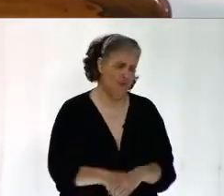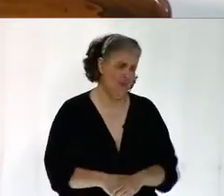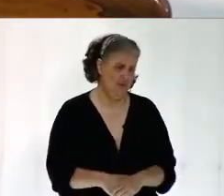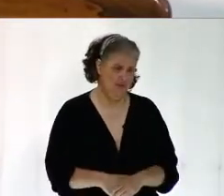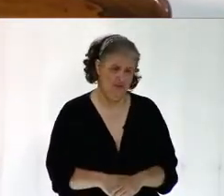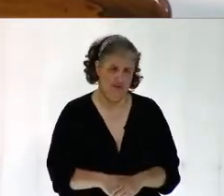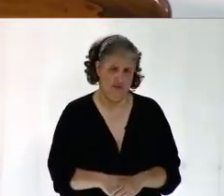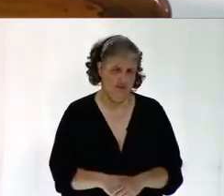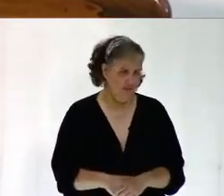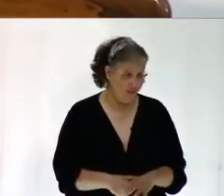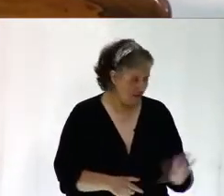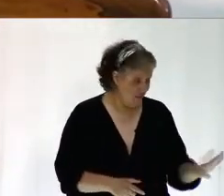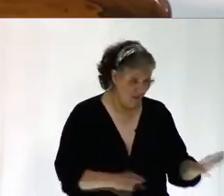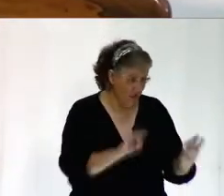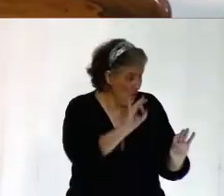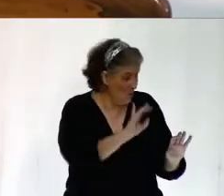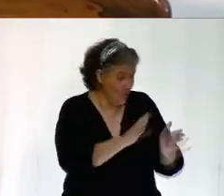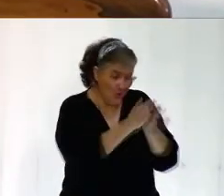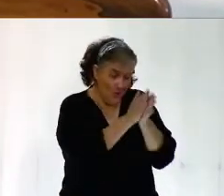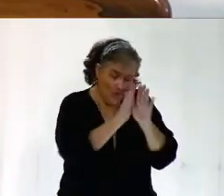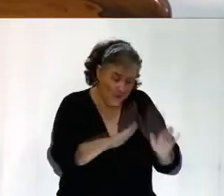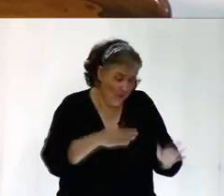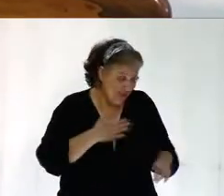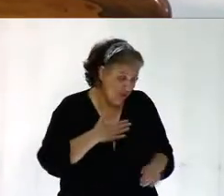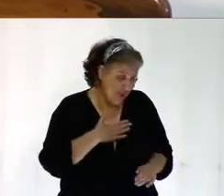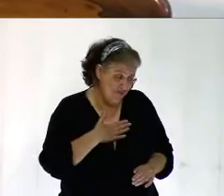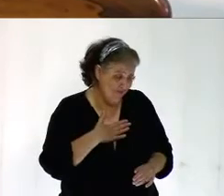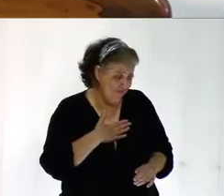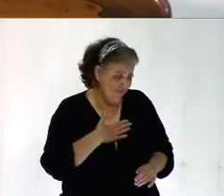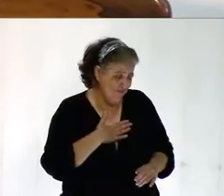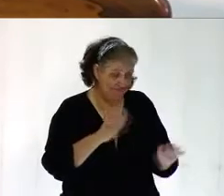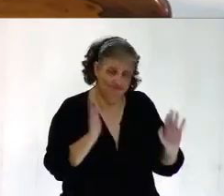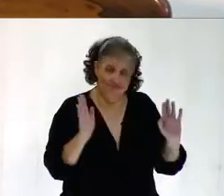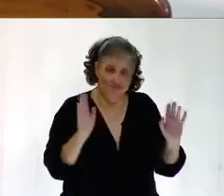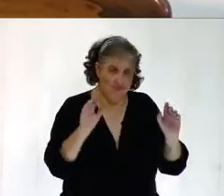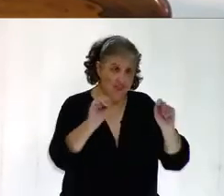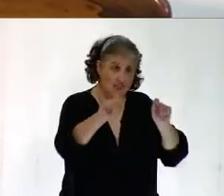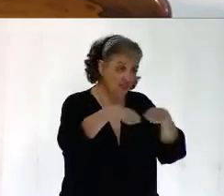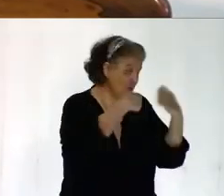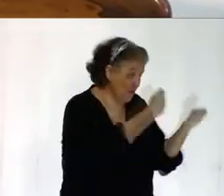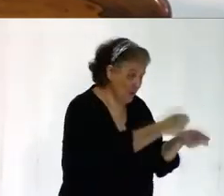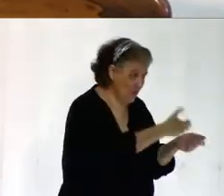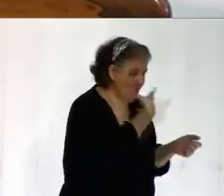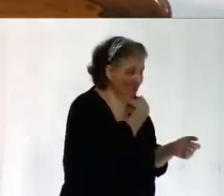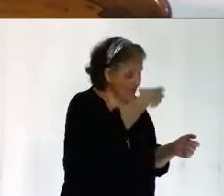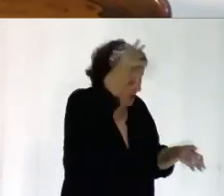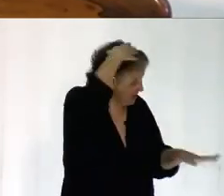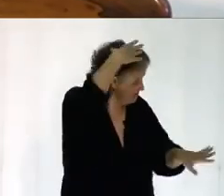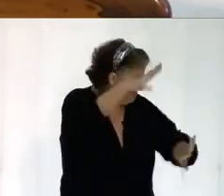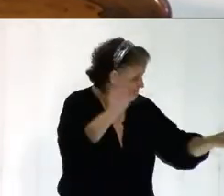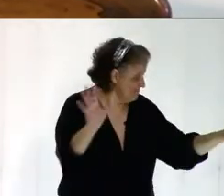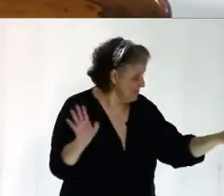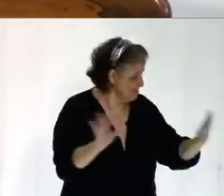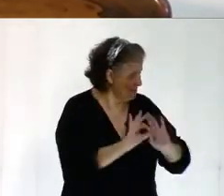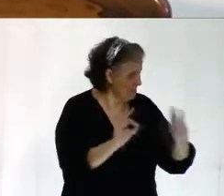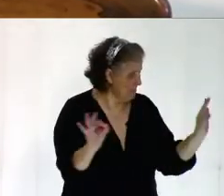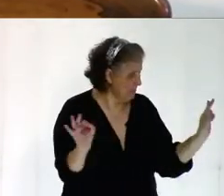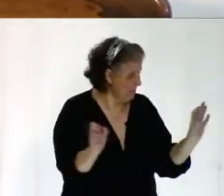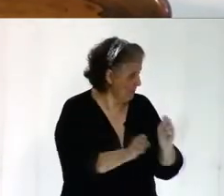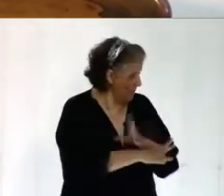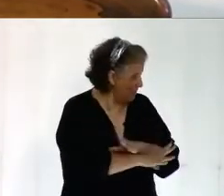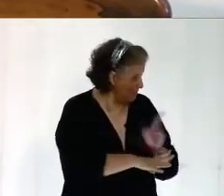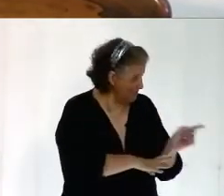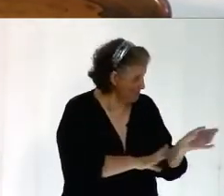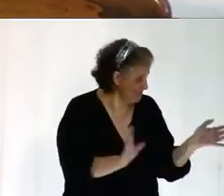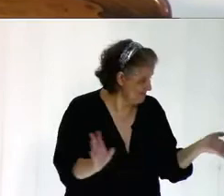me adora reina adoração reino é mas o senhor